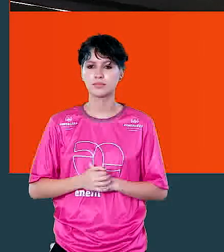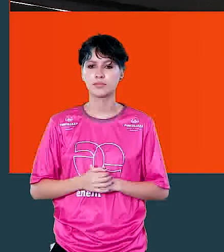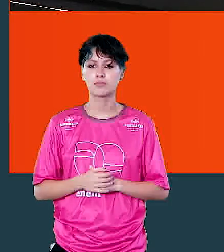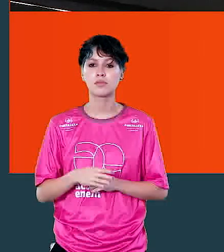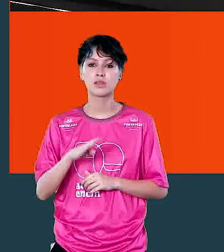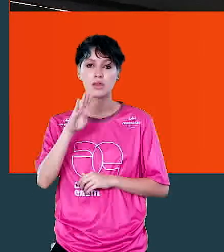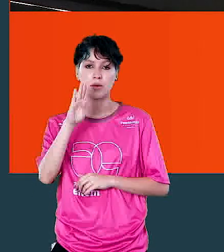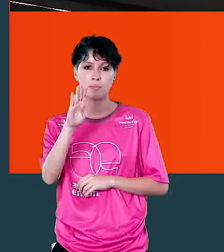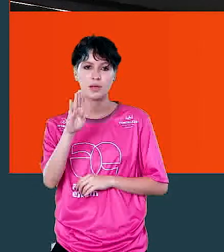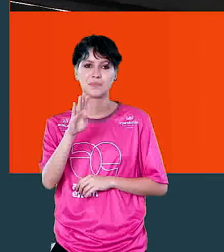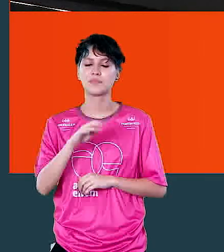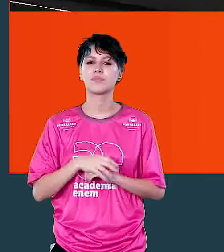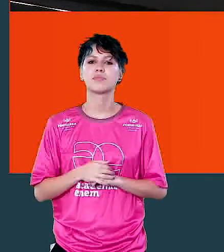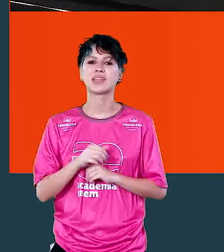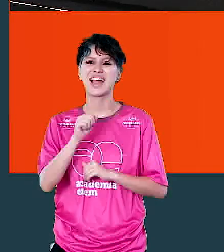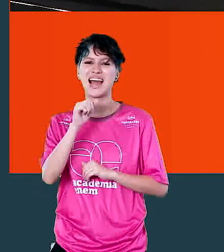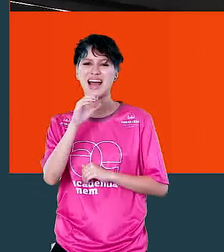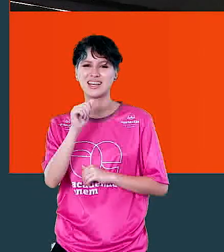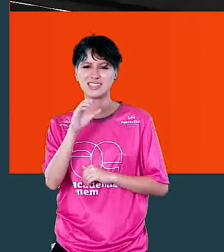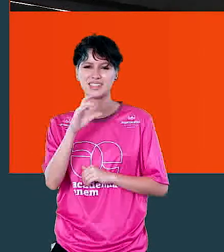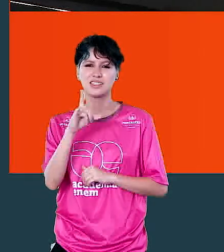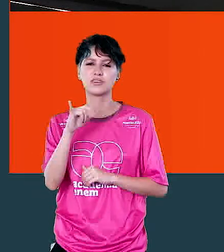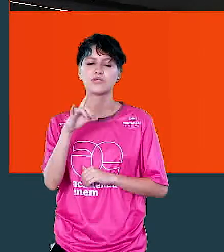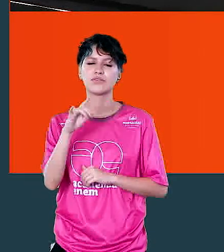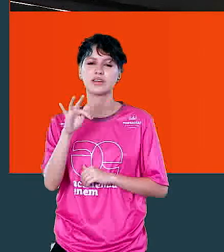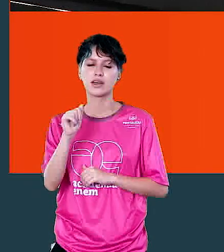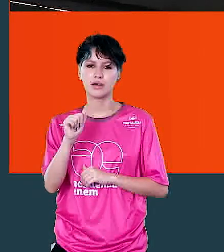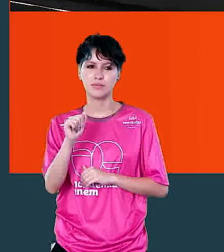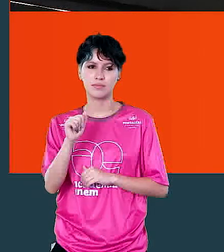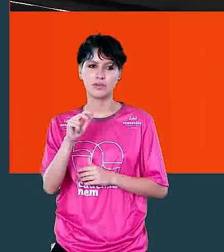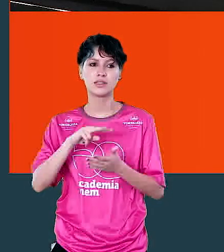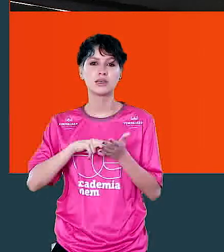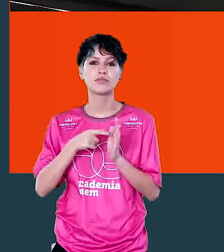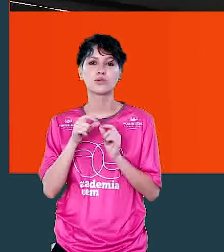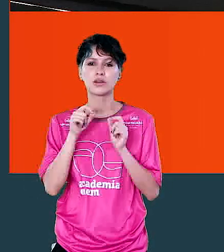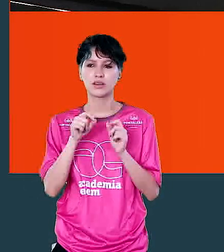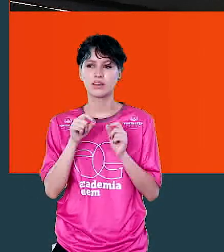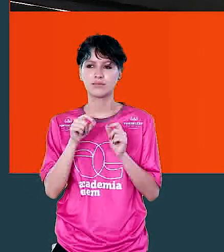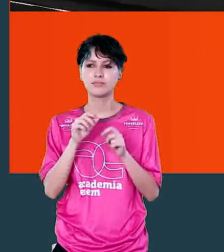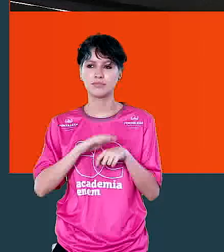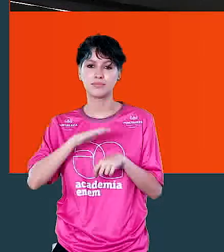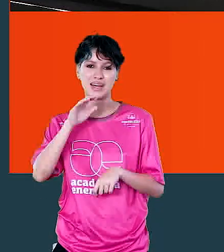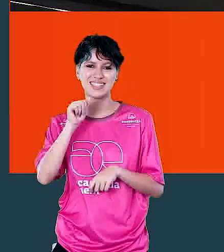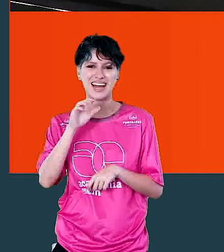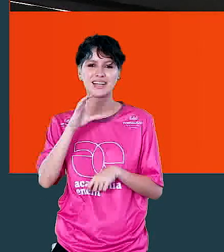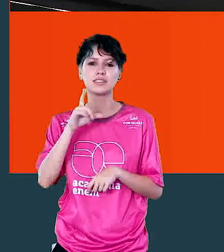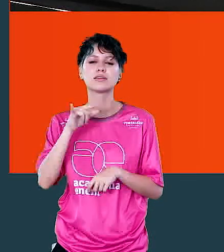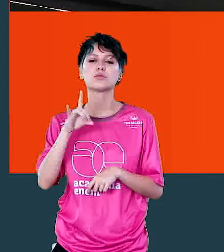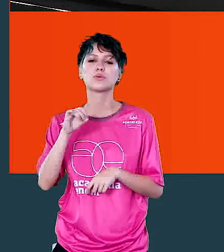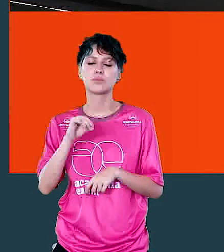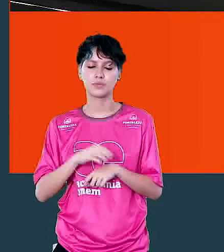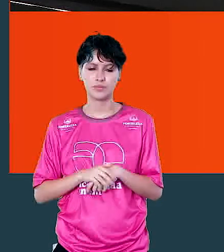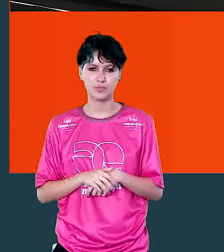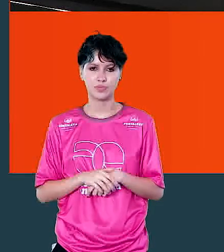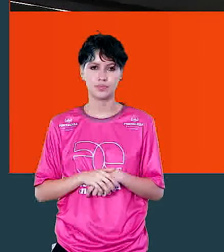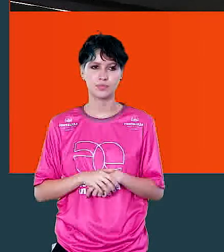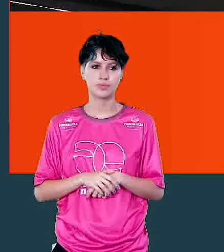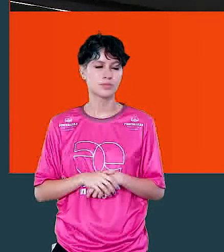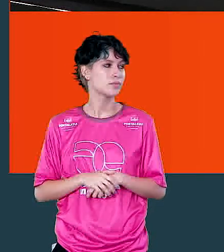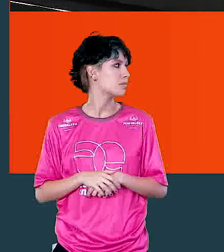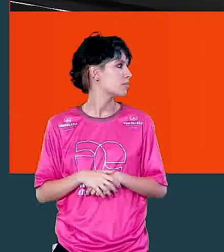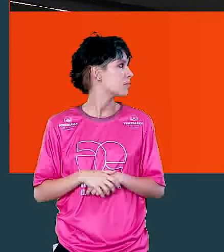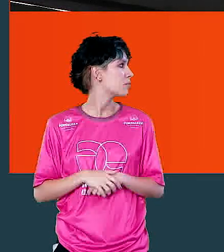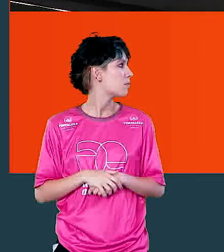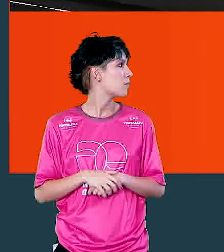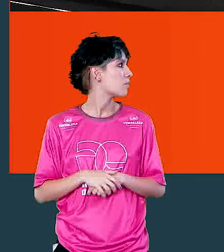O que é isso, hein? Deixa mais ácido, né? Promovendo o desgaste das conchas calcárias